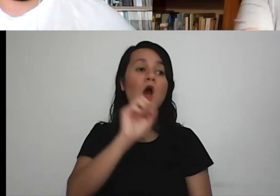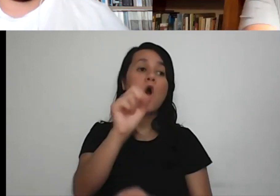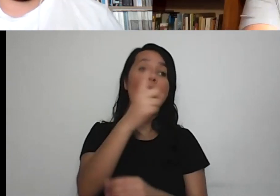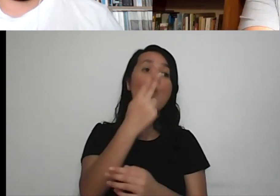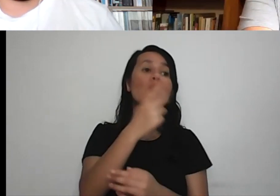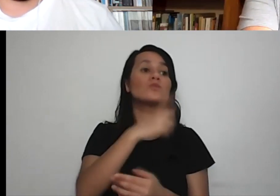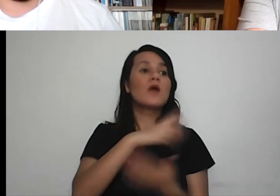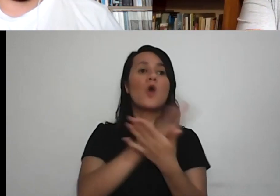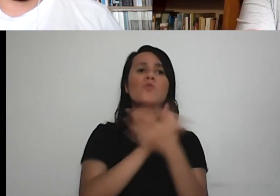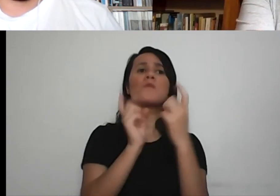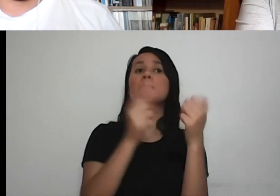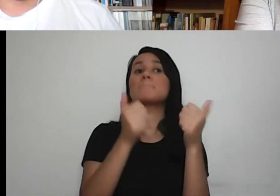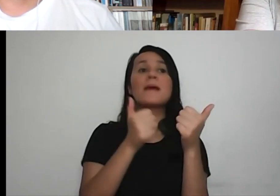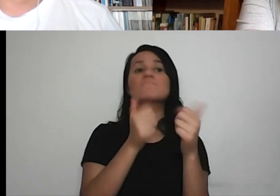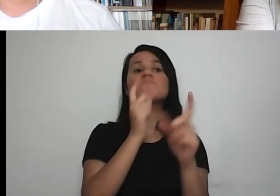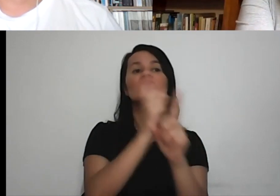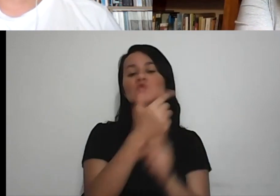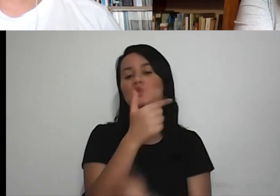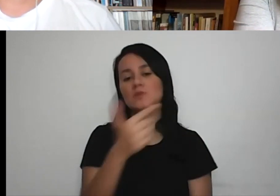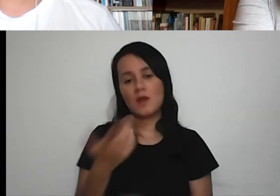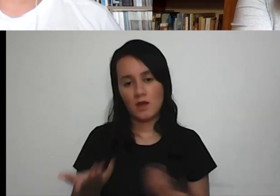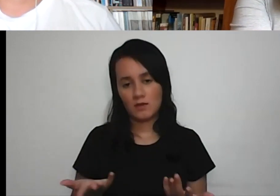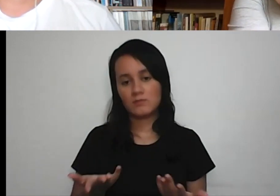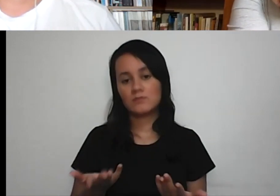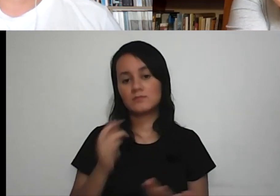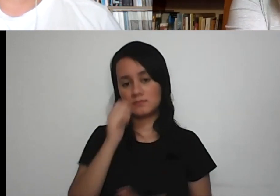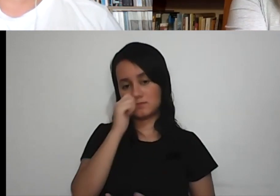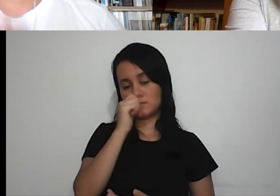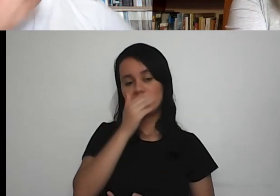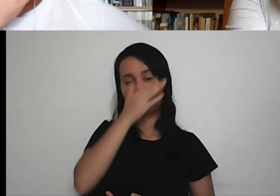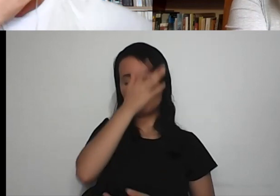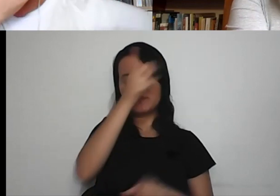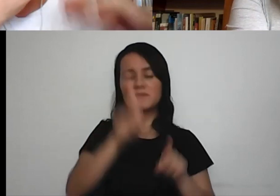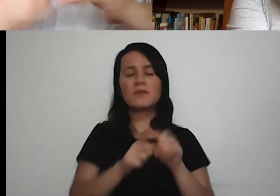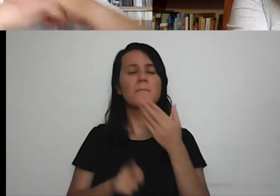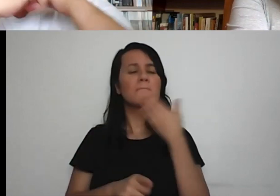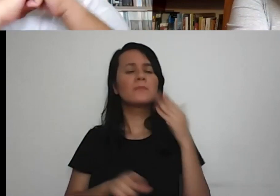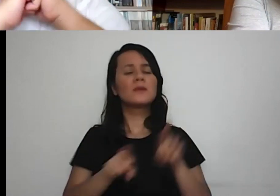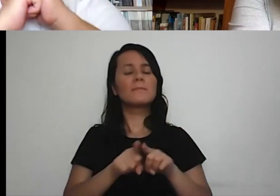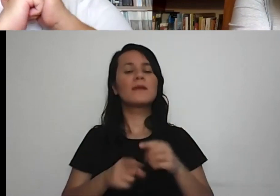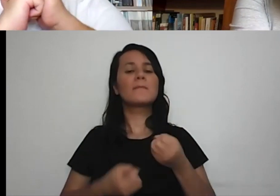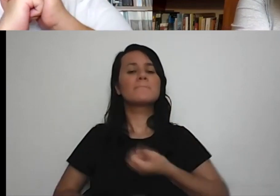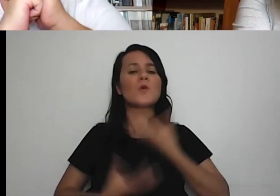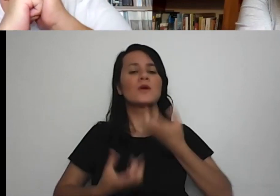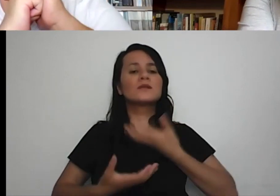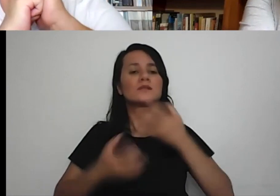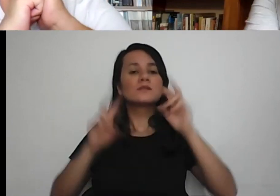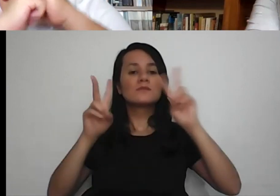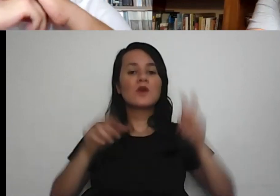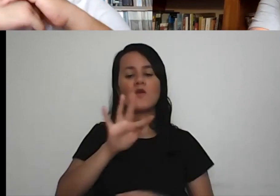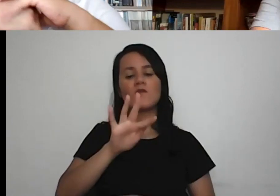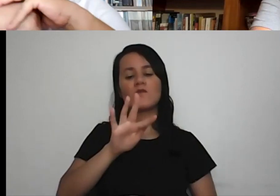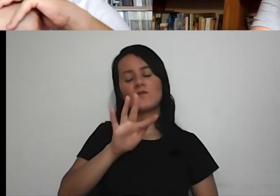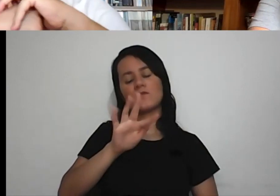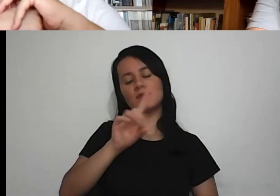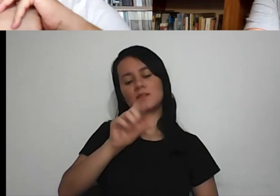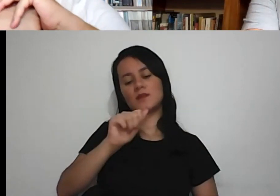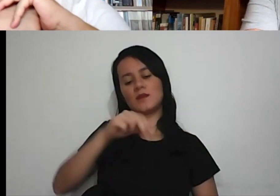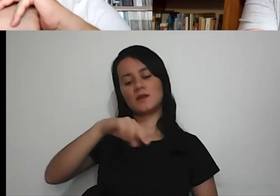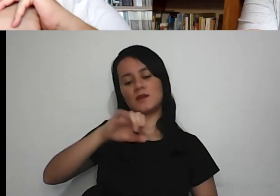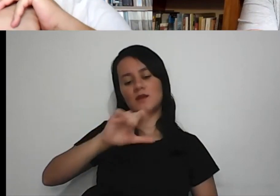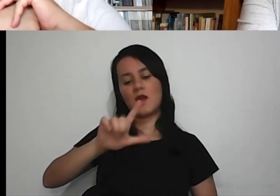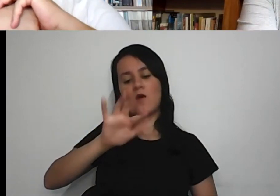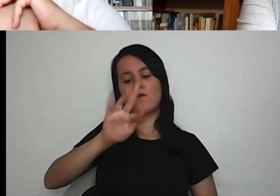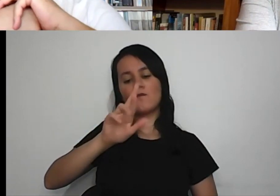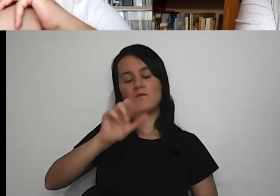que foi também alguns tempos também de poesia que ganhou, né, um livro do Daniel Francois também foi um livro que teve uma tiragem de